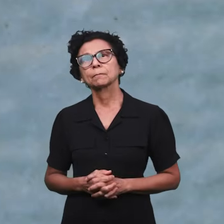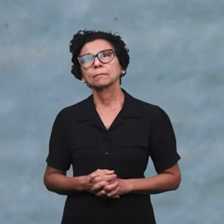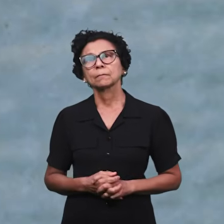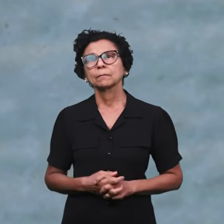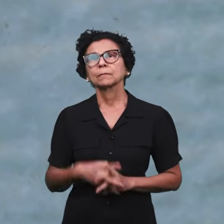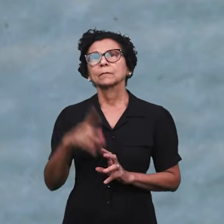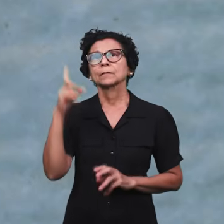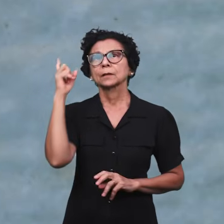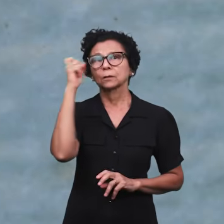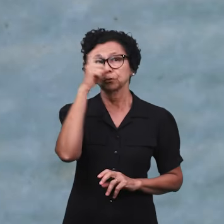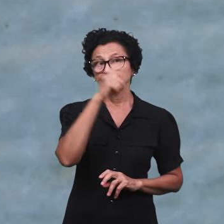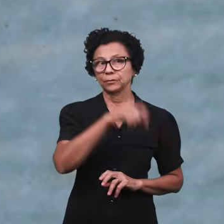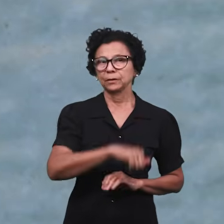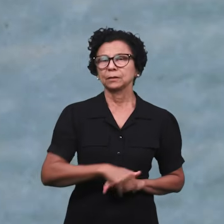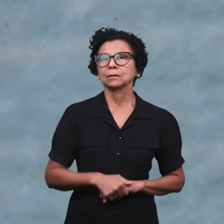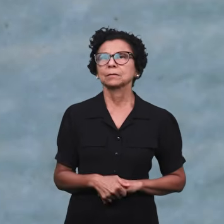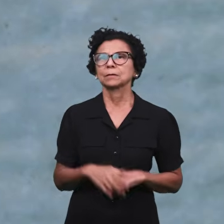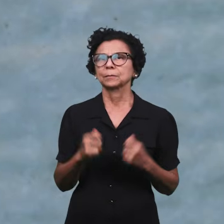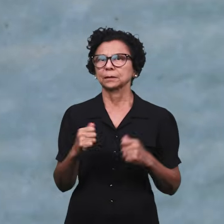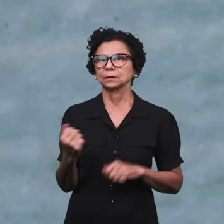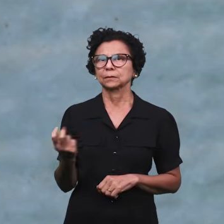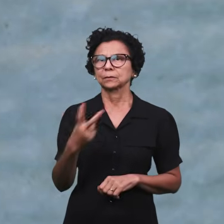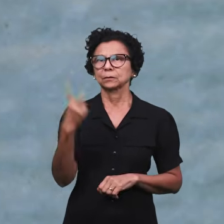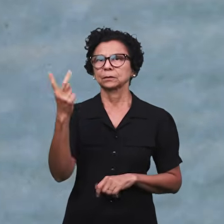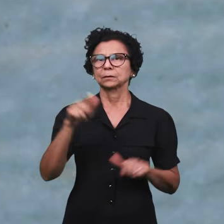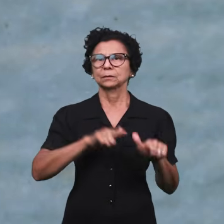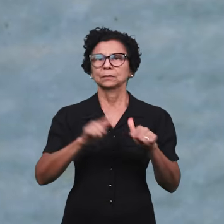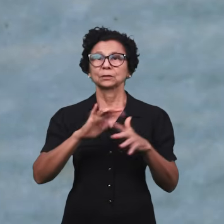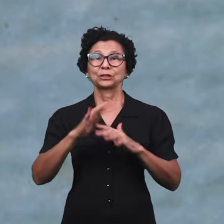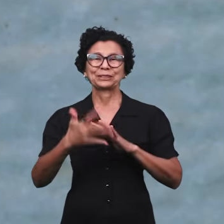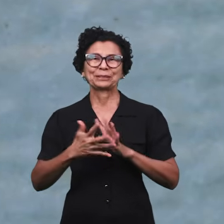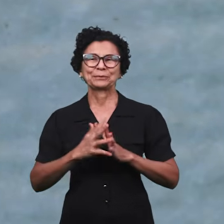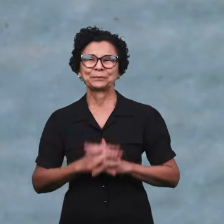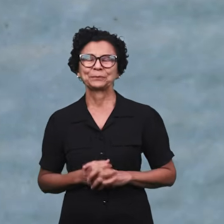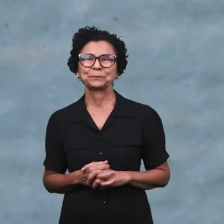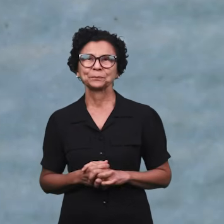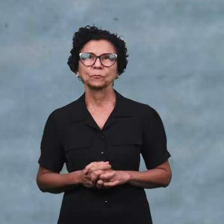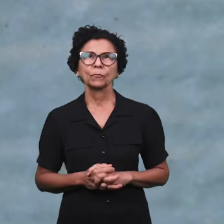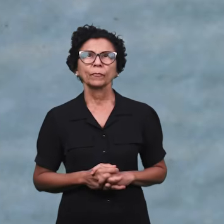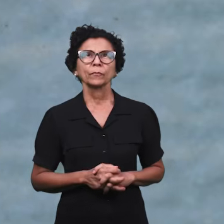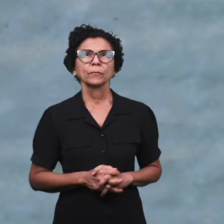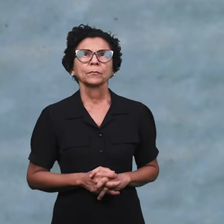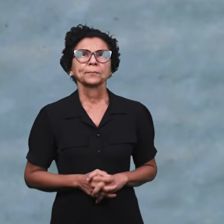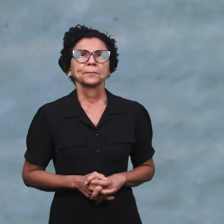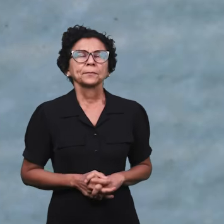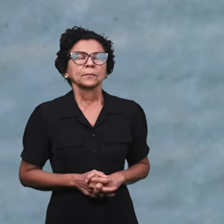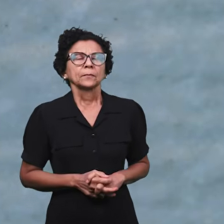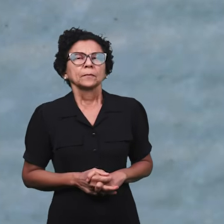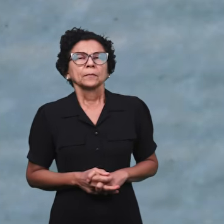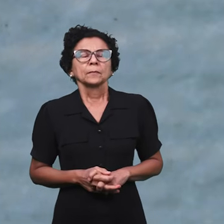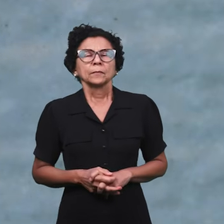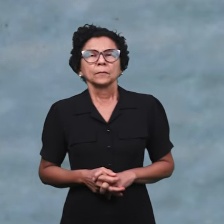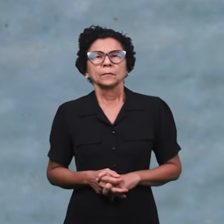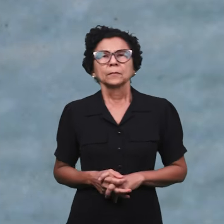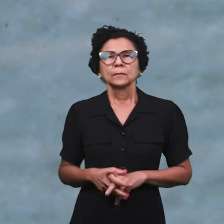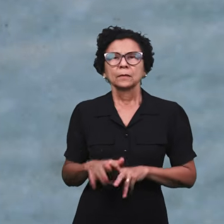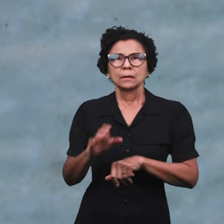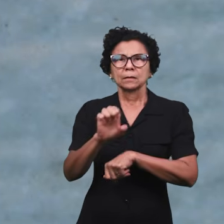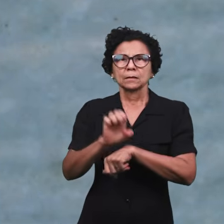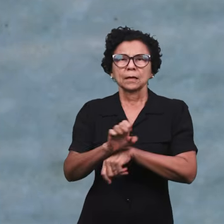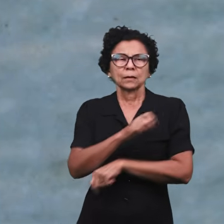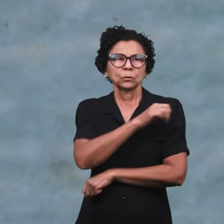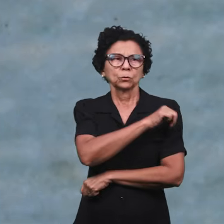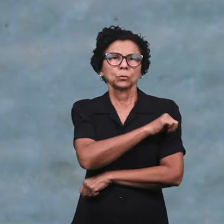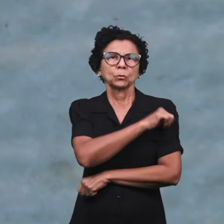ajuda a valorizar ainda mais esse trabalho de Libras. Bom, a gente vai ter uma participação agora que vem do Rio de Janeiro, da igreja